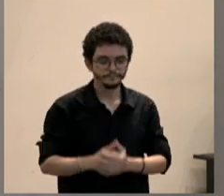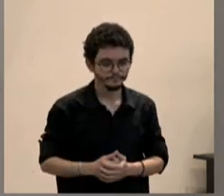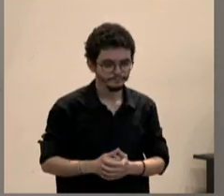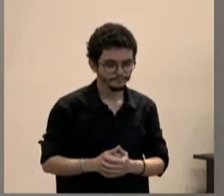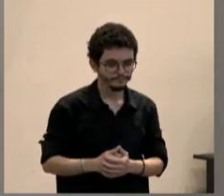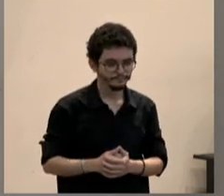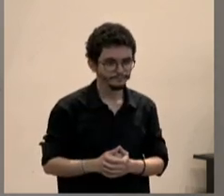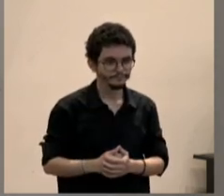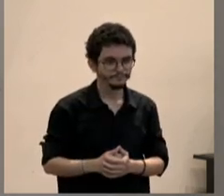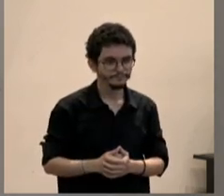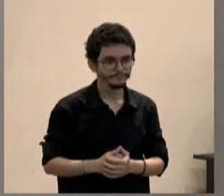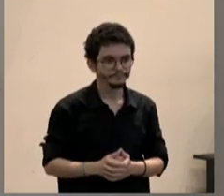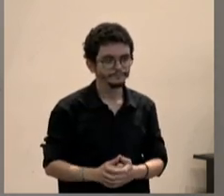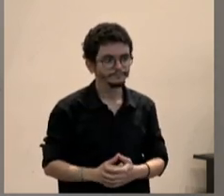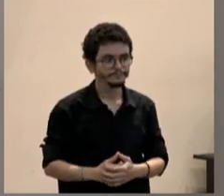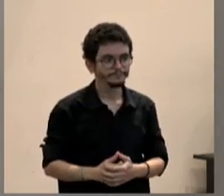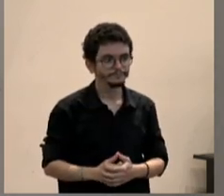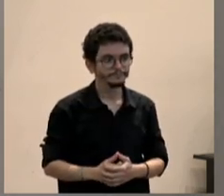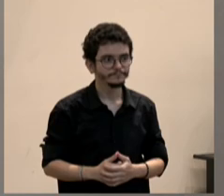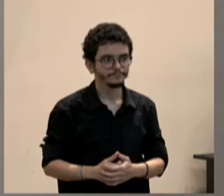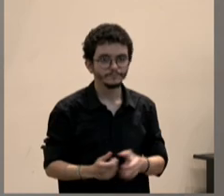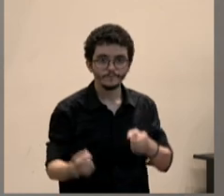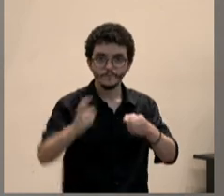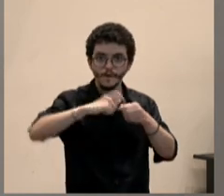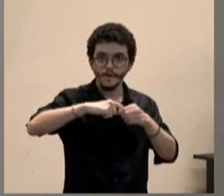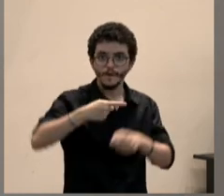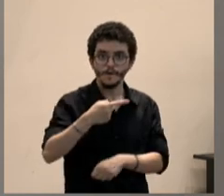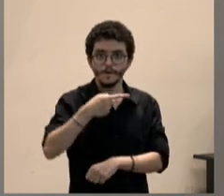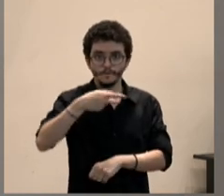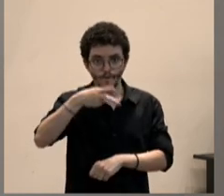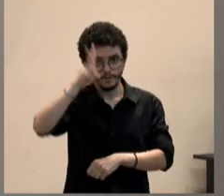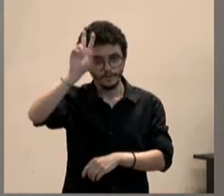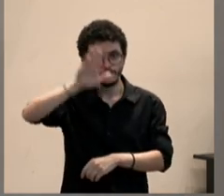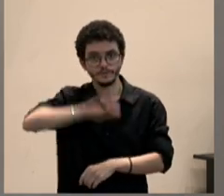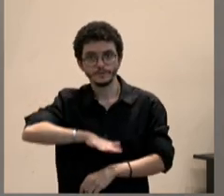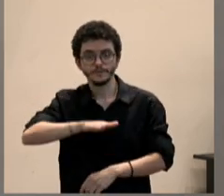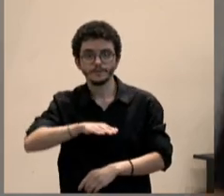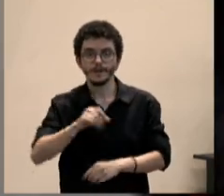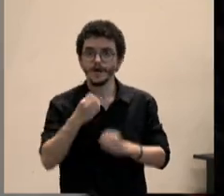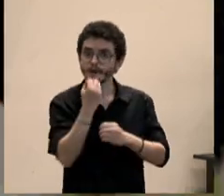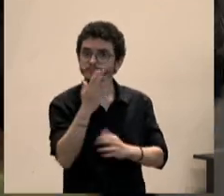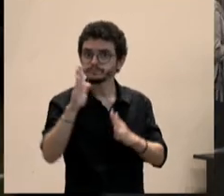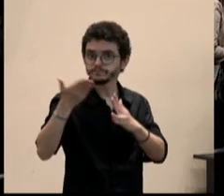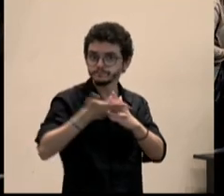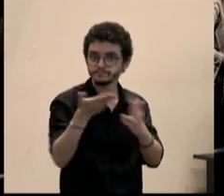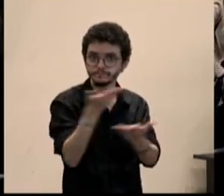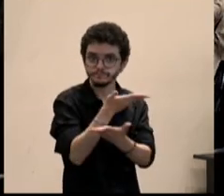intervalo para o almoço, retornando às 14 horas. Um bom almoço a todos. Até daqui a pouco.